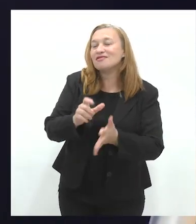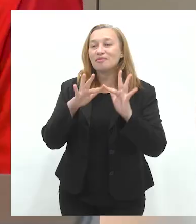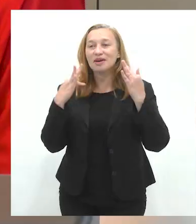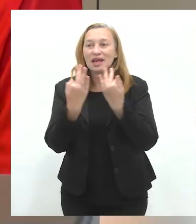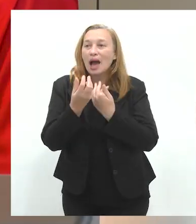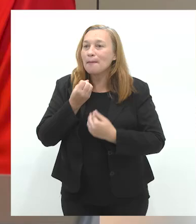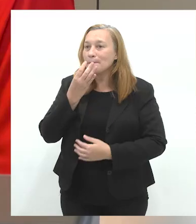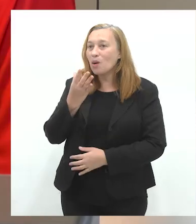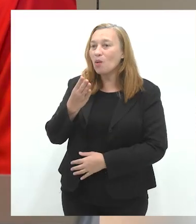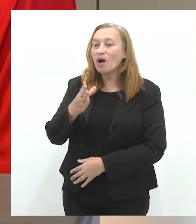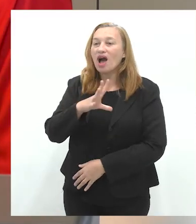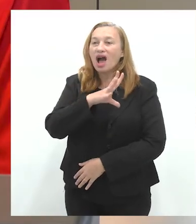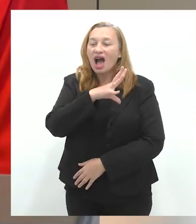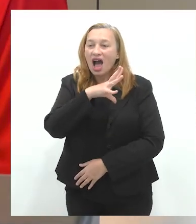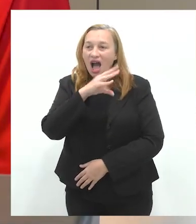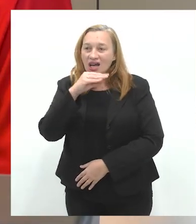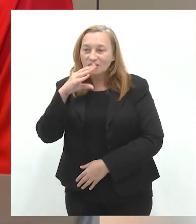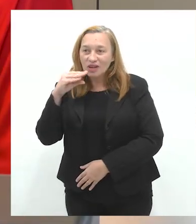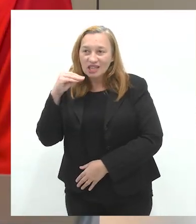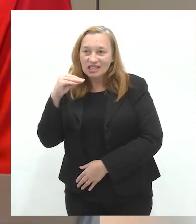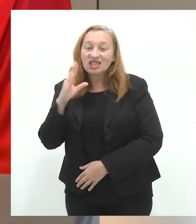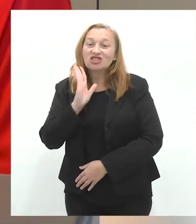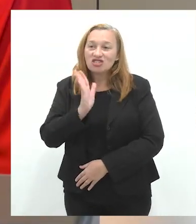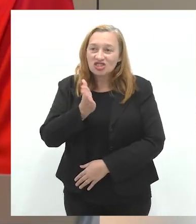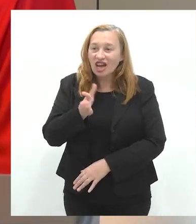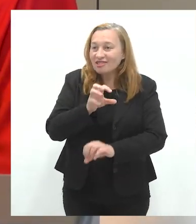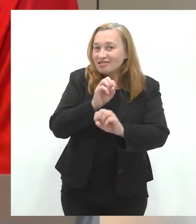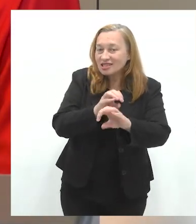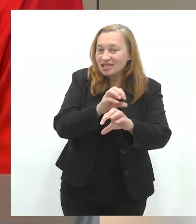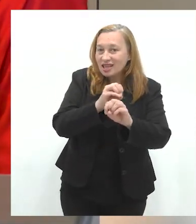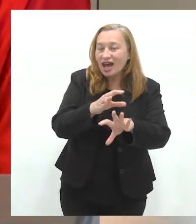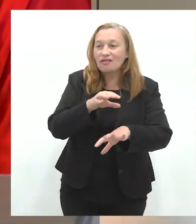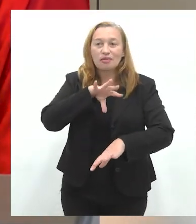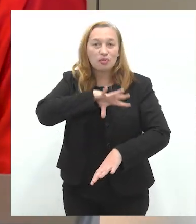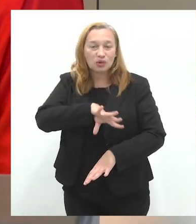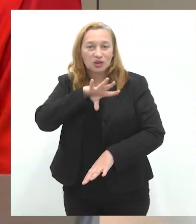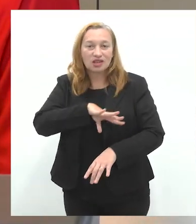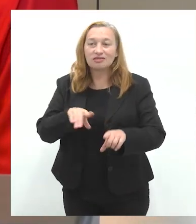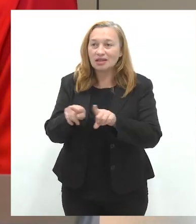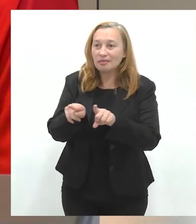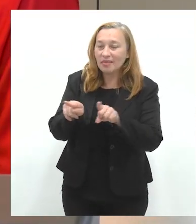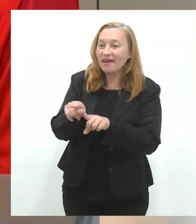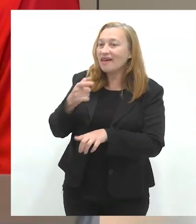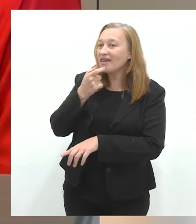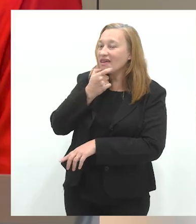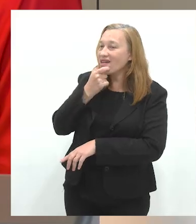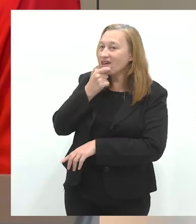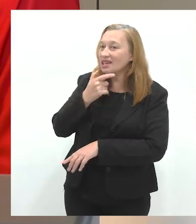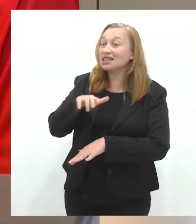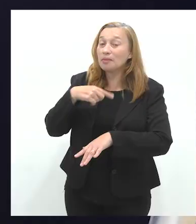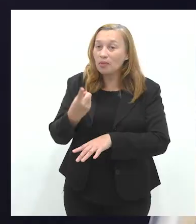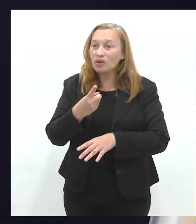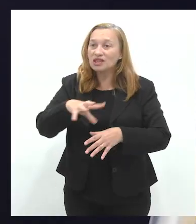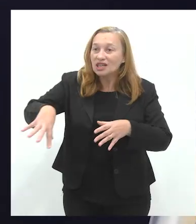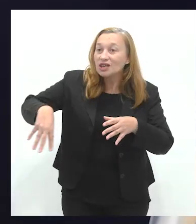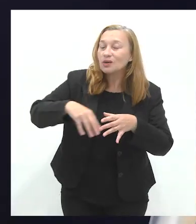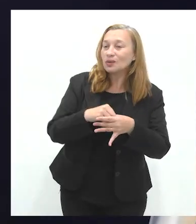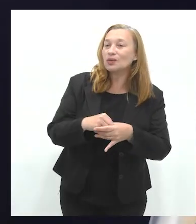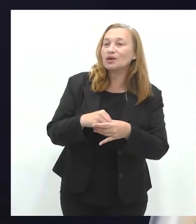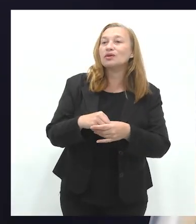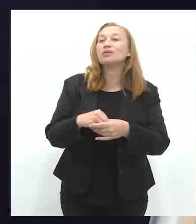Quando adolescente já lecionava português e inglês, e aí entrou a pedagogia, depois